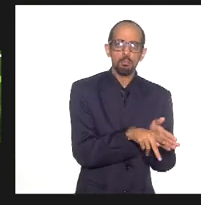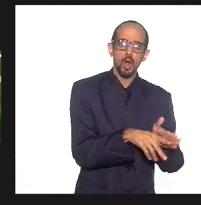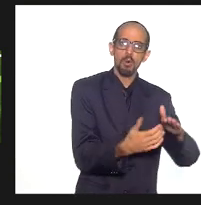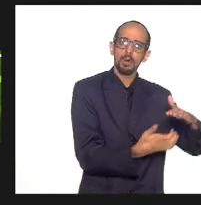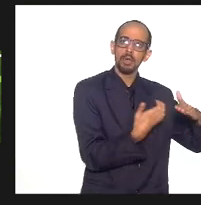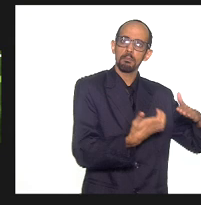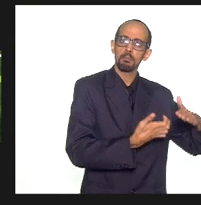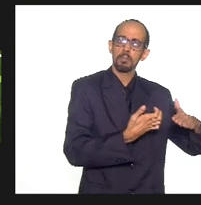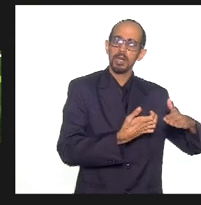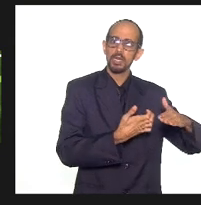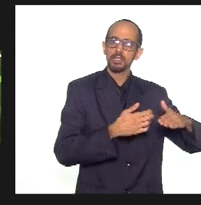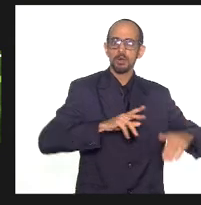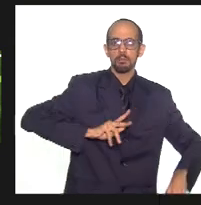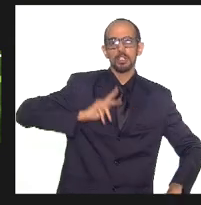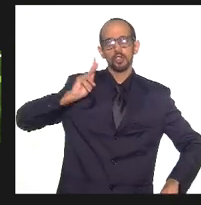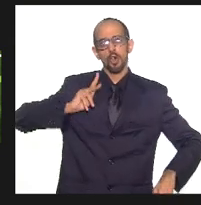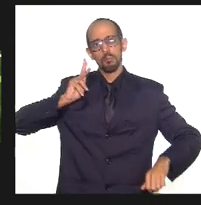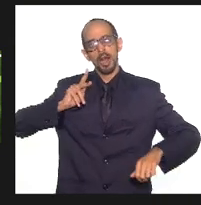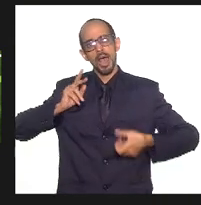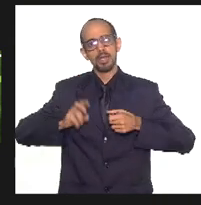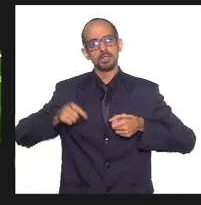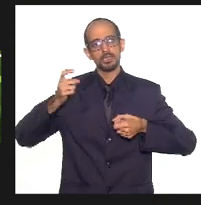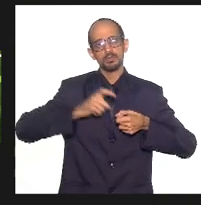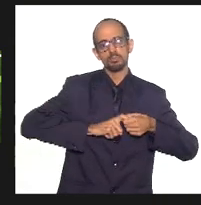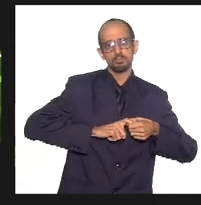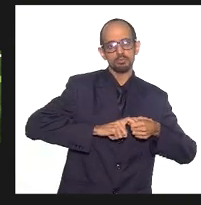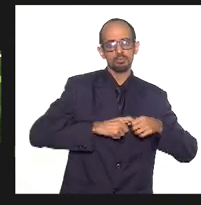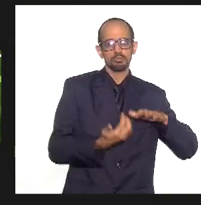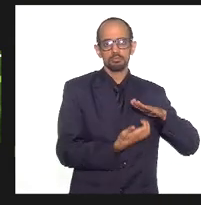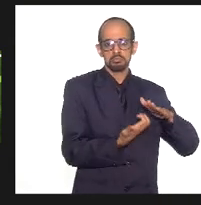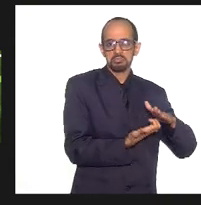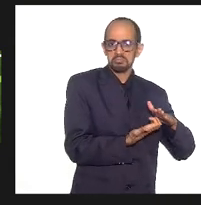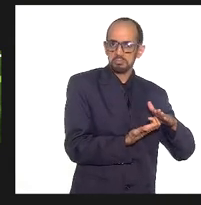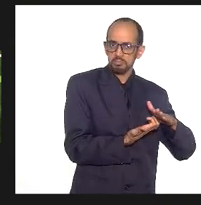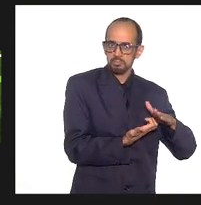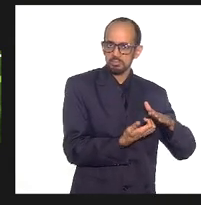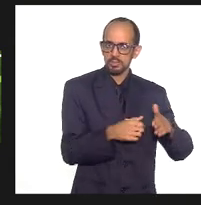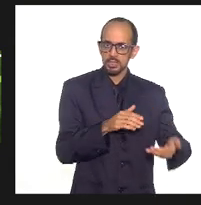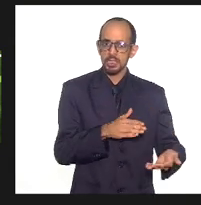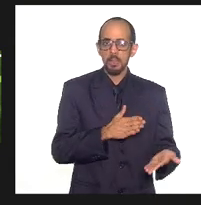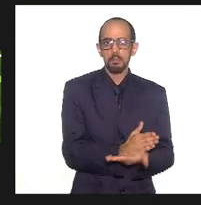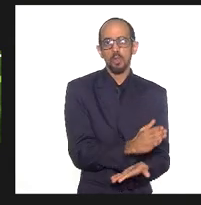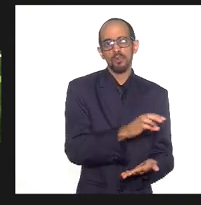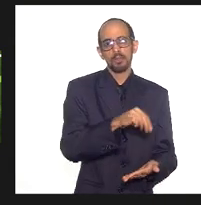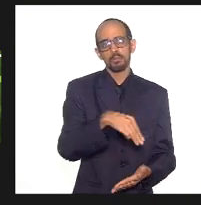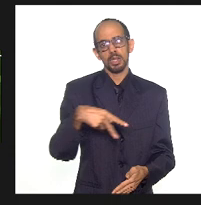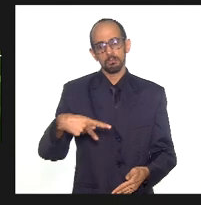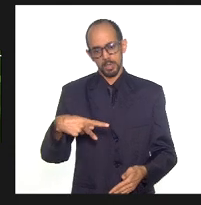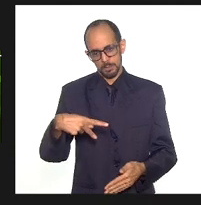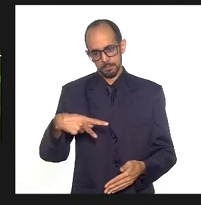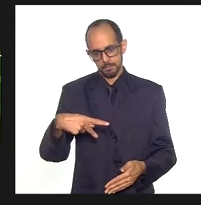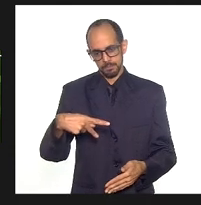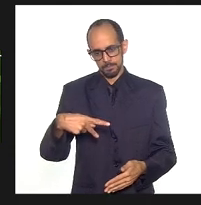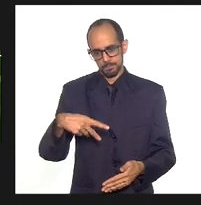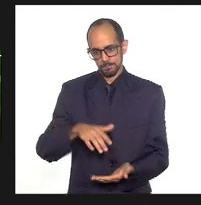outras concessionárias submeteu à ANP, a ANP aprovou?